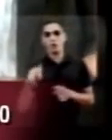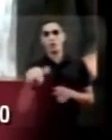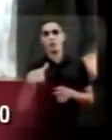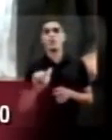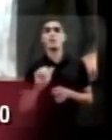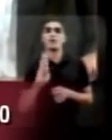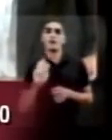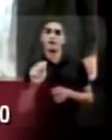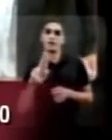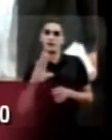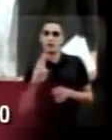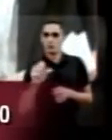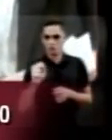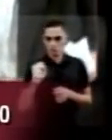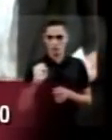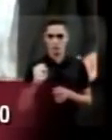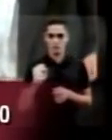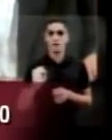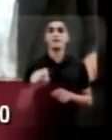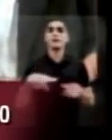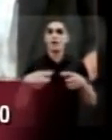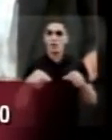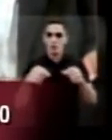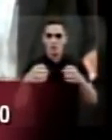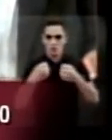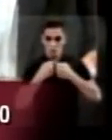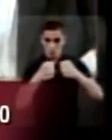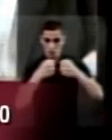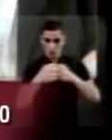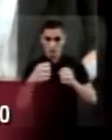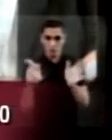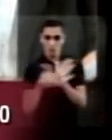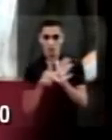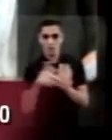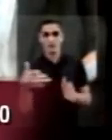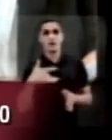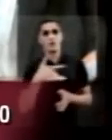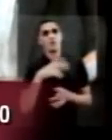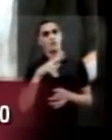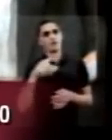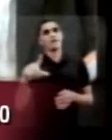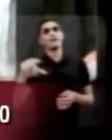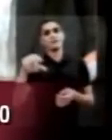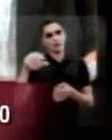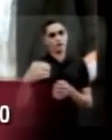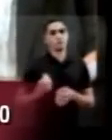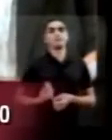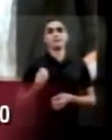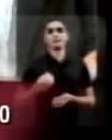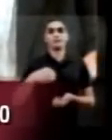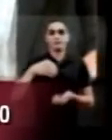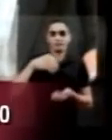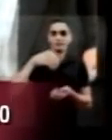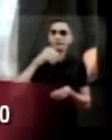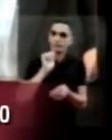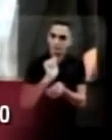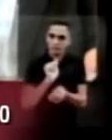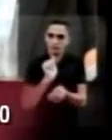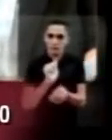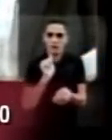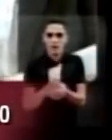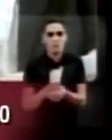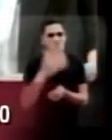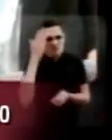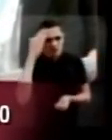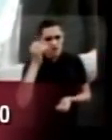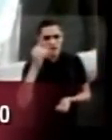E esperamos que a população faça uma adesão para saber se ela teve contato ou não teve contato, que ela possa ficar